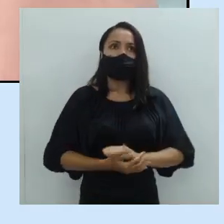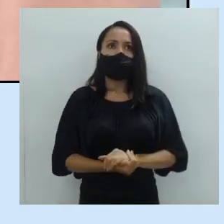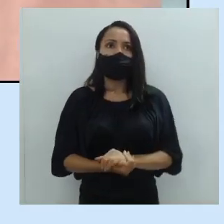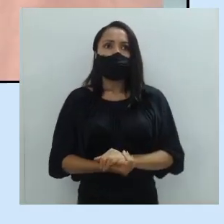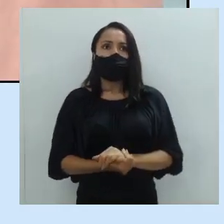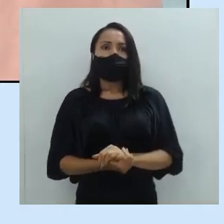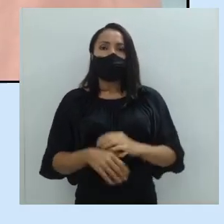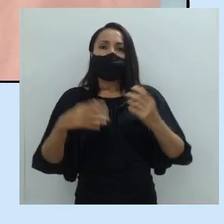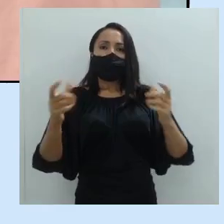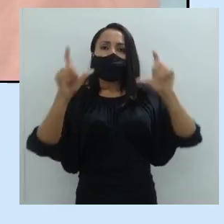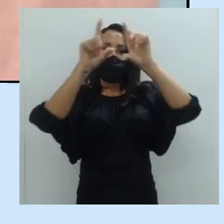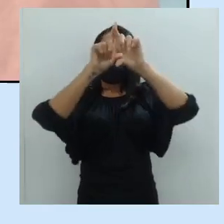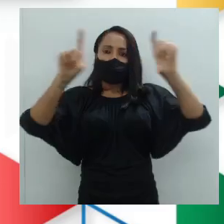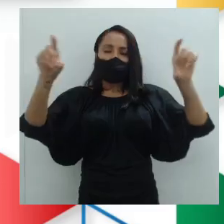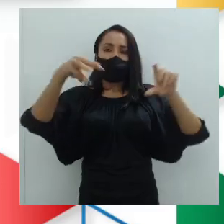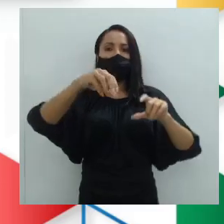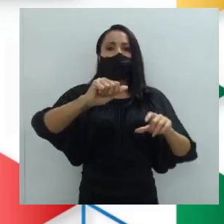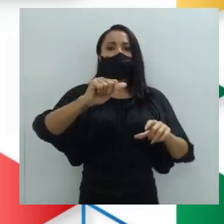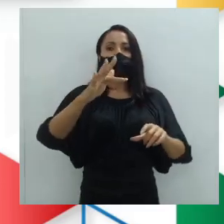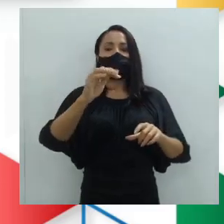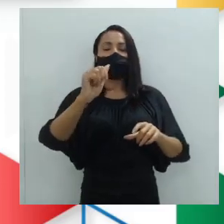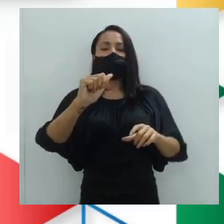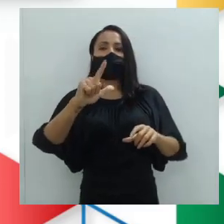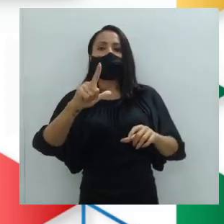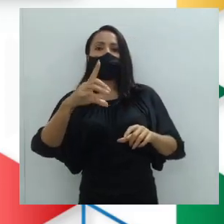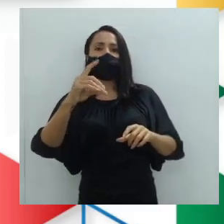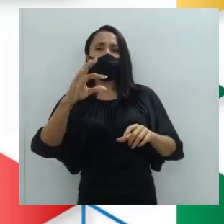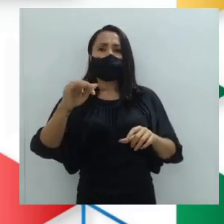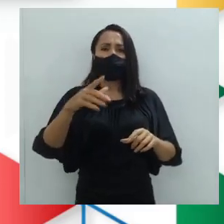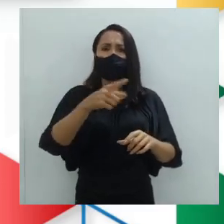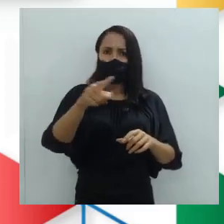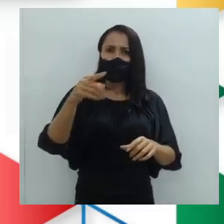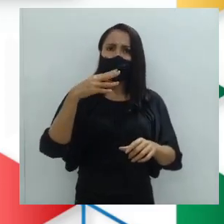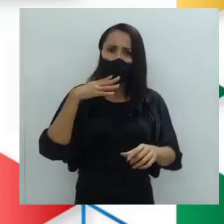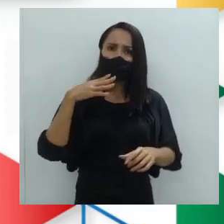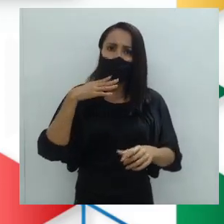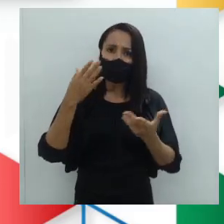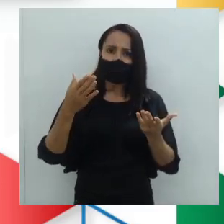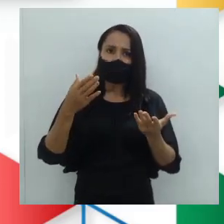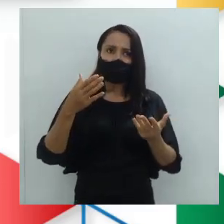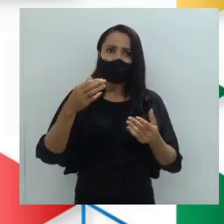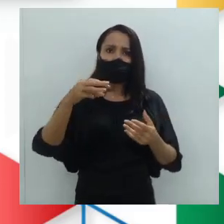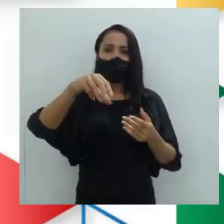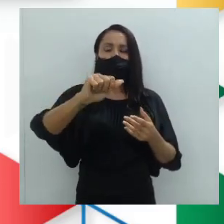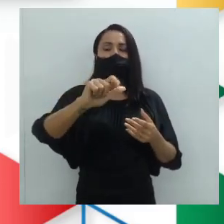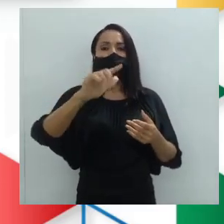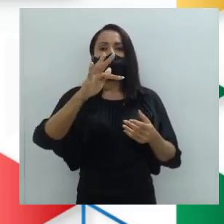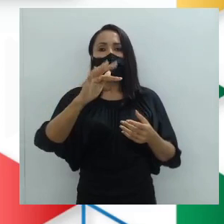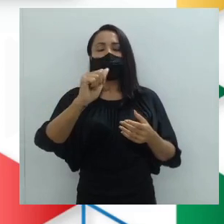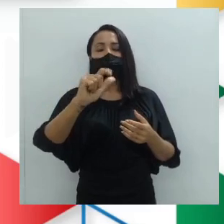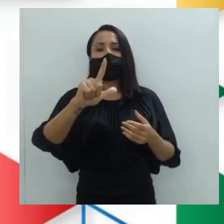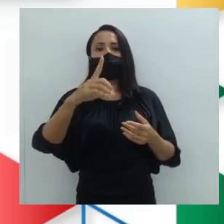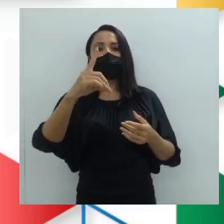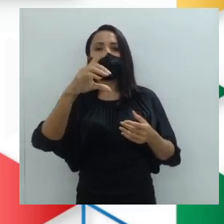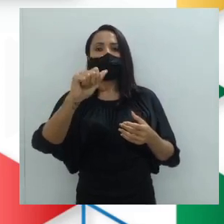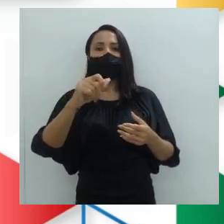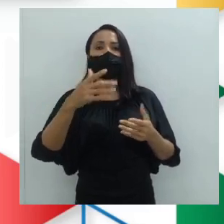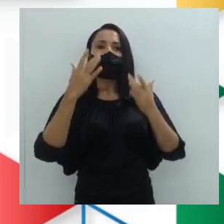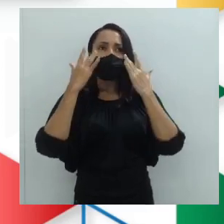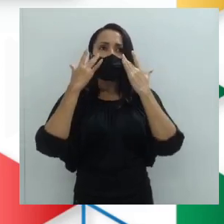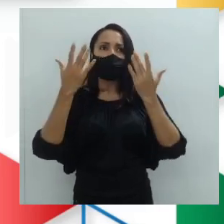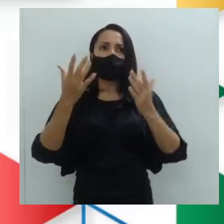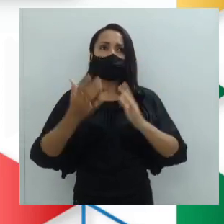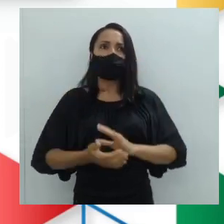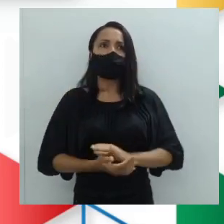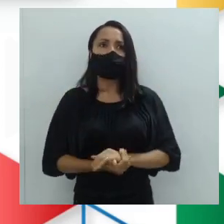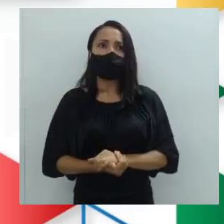uma tirinha de Mafalda. Eu acho que vocês conhecem Mafalda. Vamos conhecer um pouco de Mafalda. Veja só aqui.